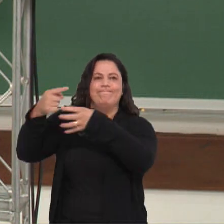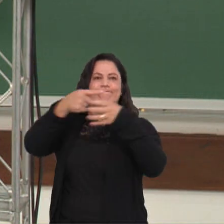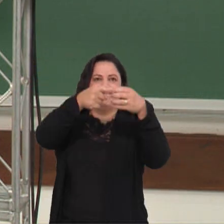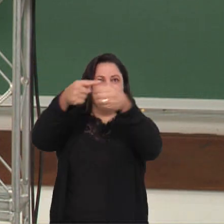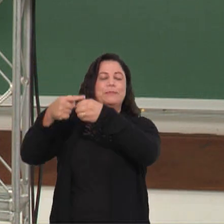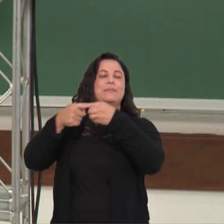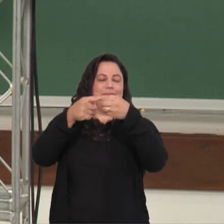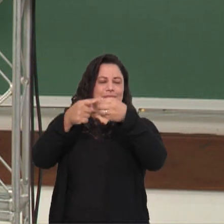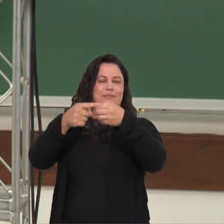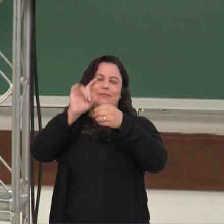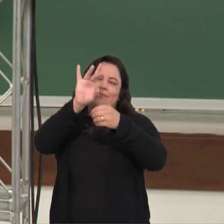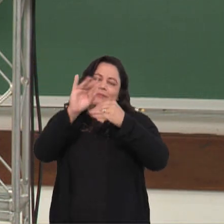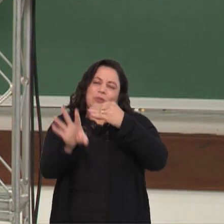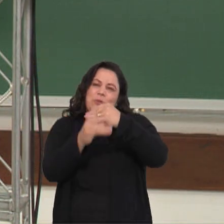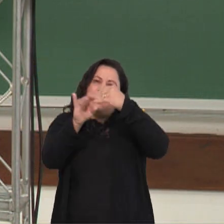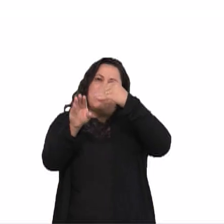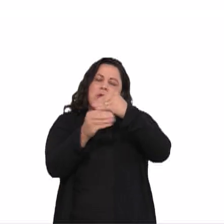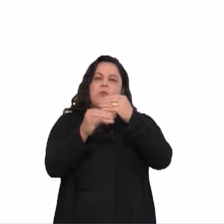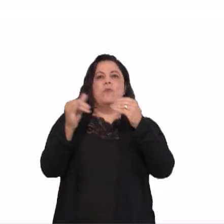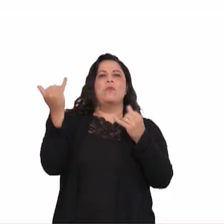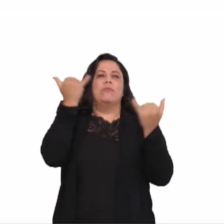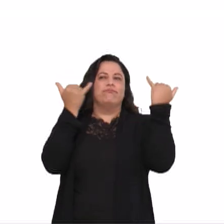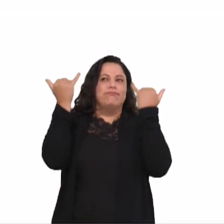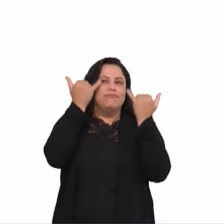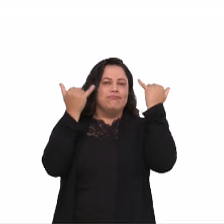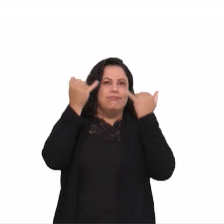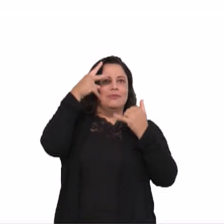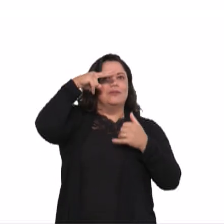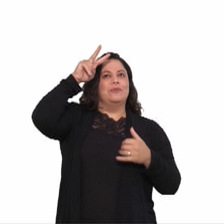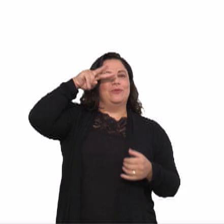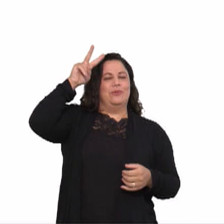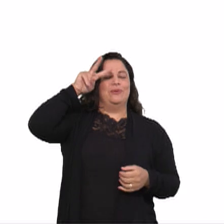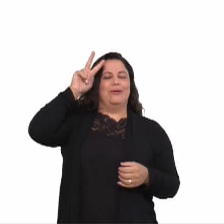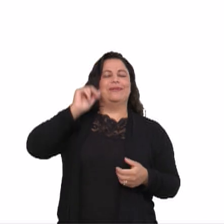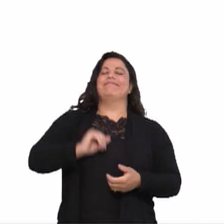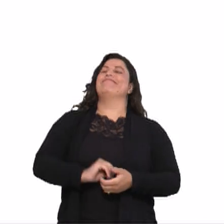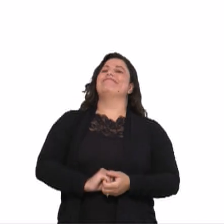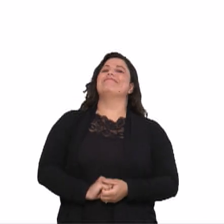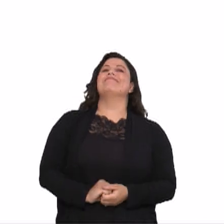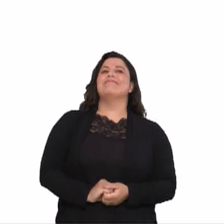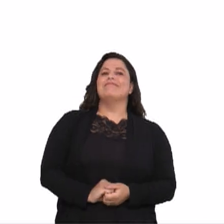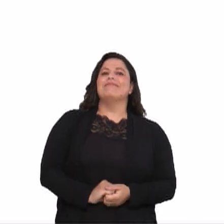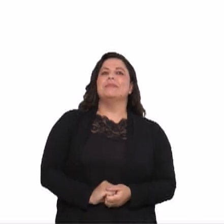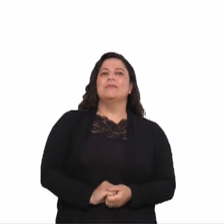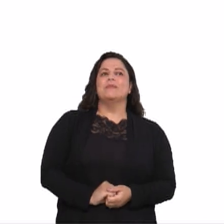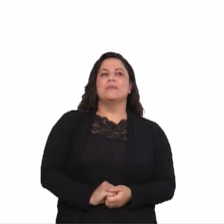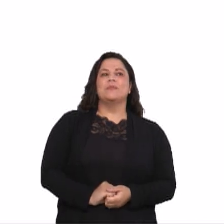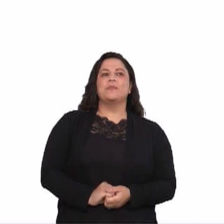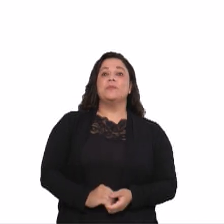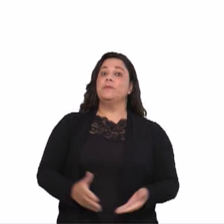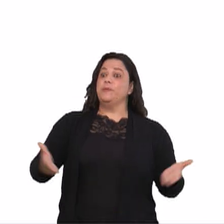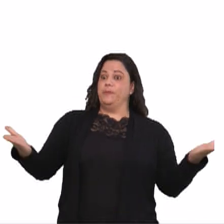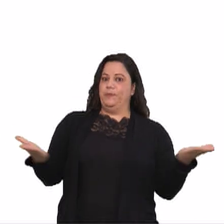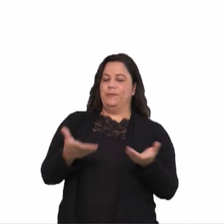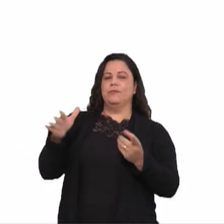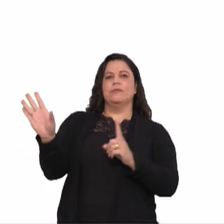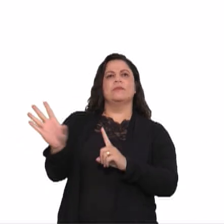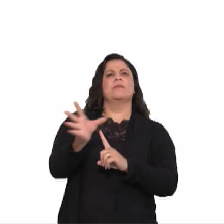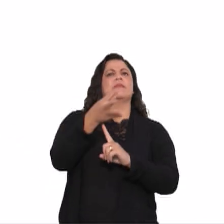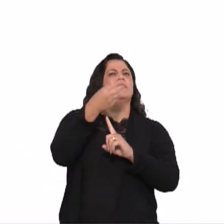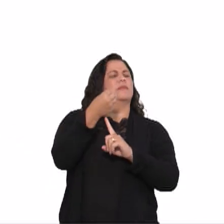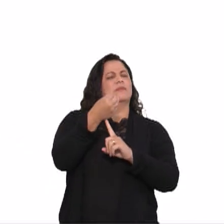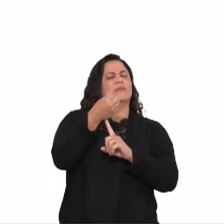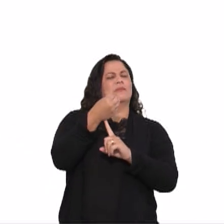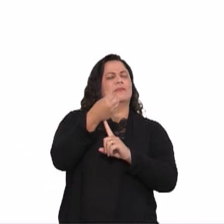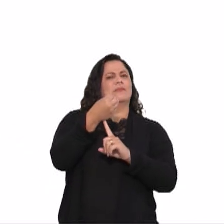ideia. Podemos continuar? Então vamos lá. Vamos falar um pouquinho agora sobre a arte no